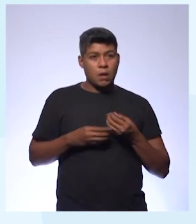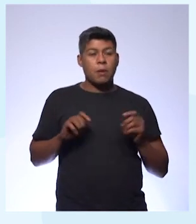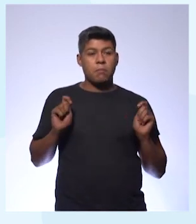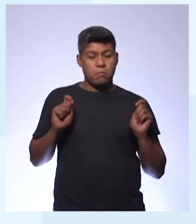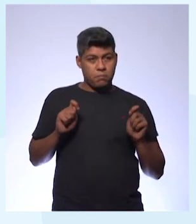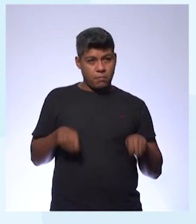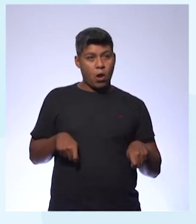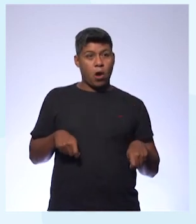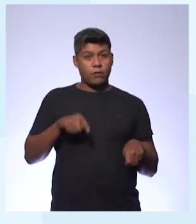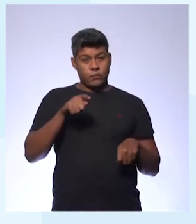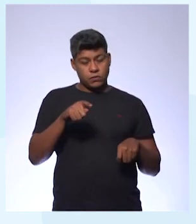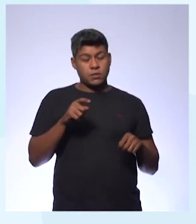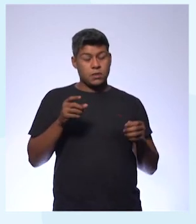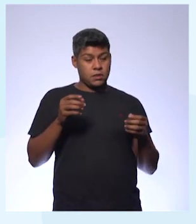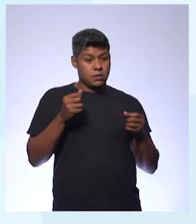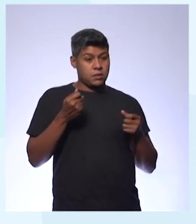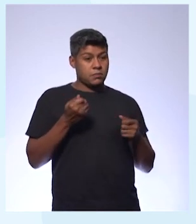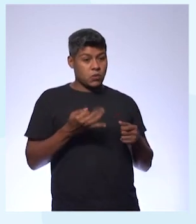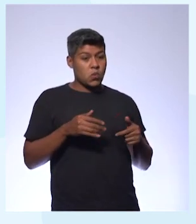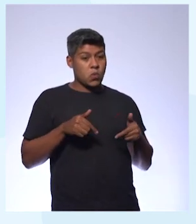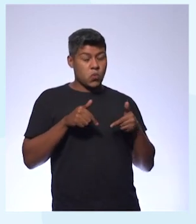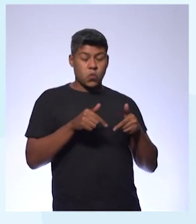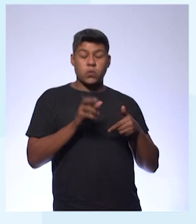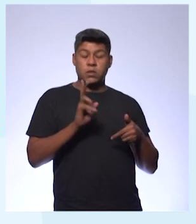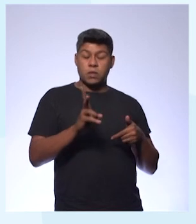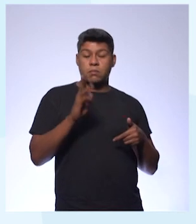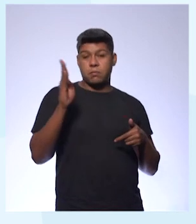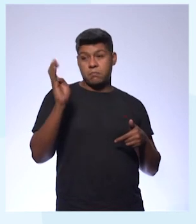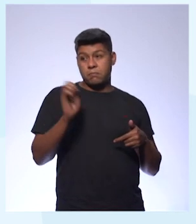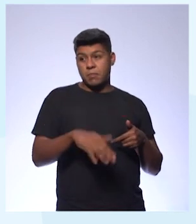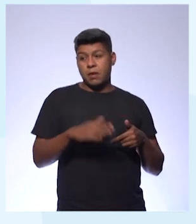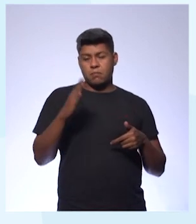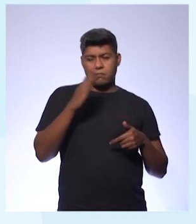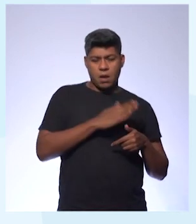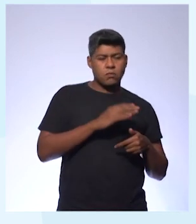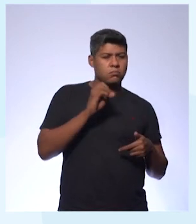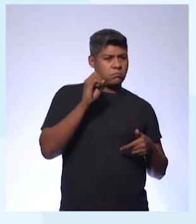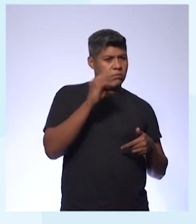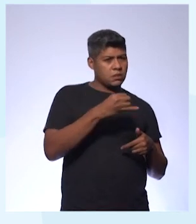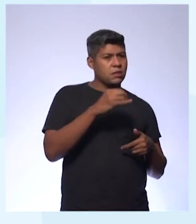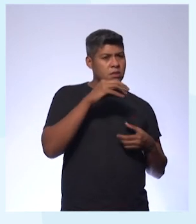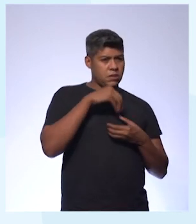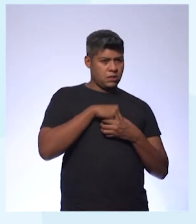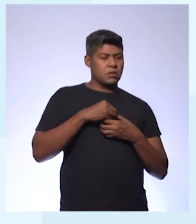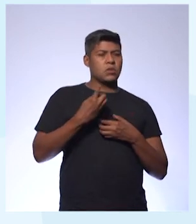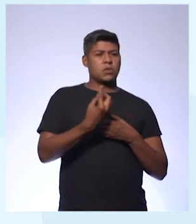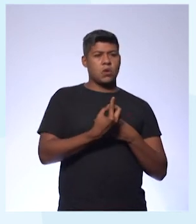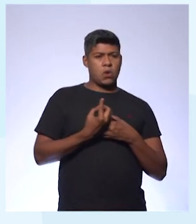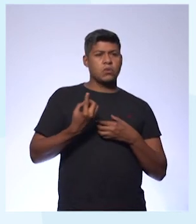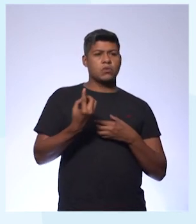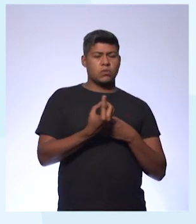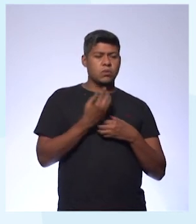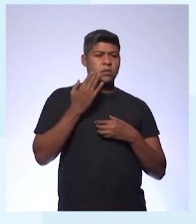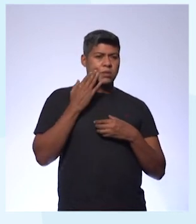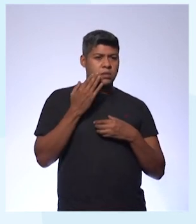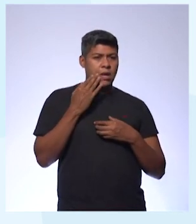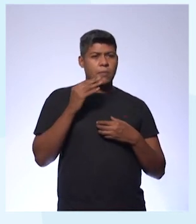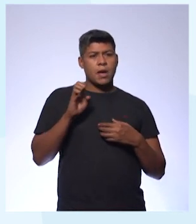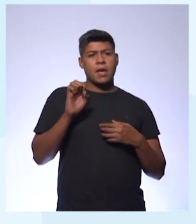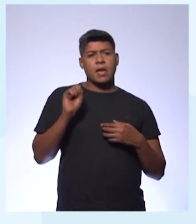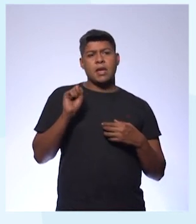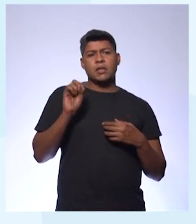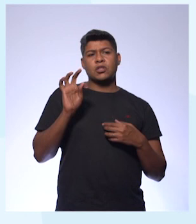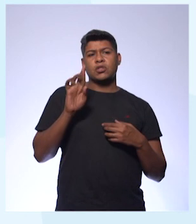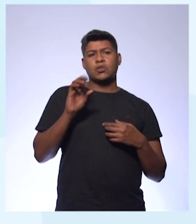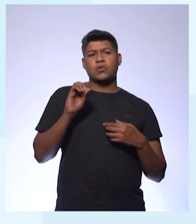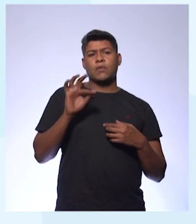ser, como vocês bem pontuaram, a luta constante entre o bem e o mal, sim, que está dentro de nós todos. Quanto à estrofação,